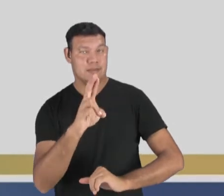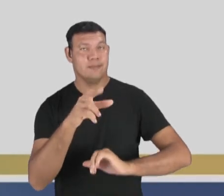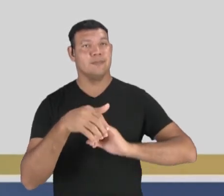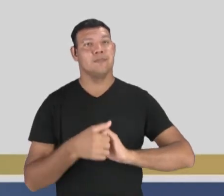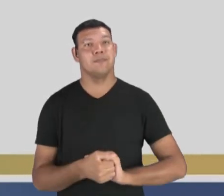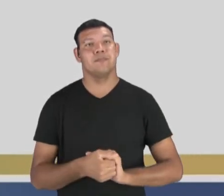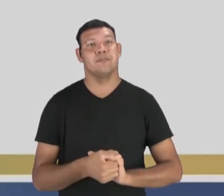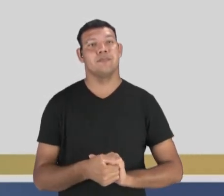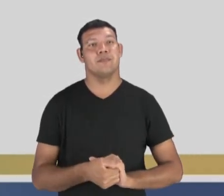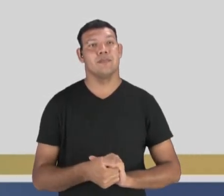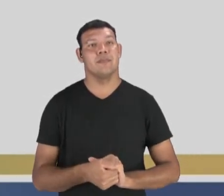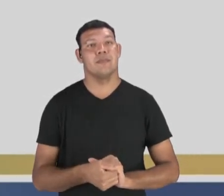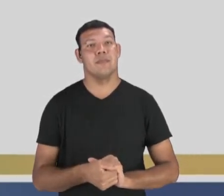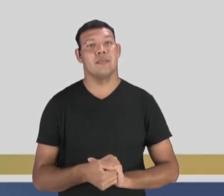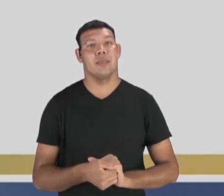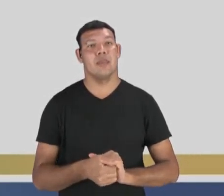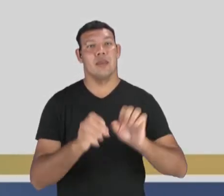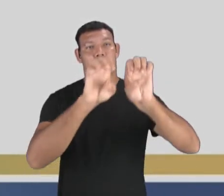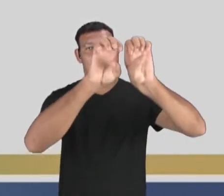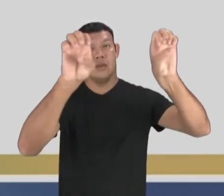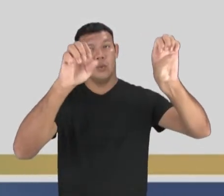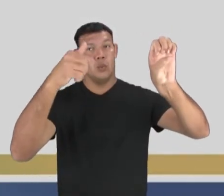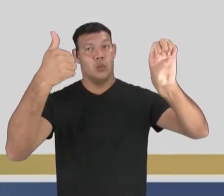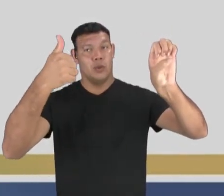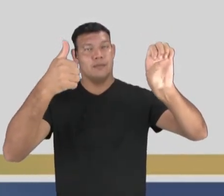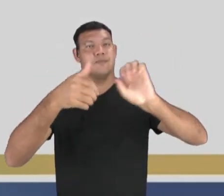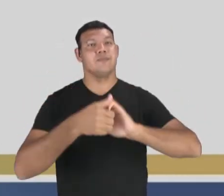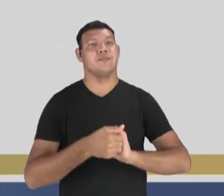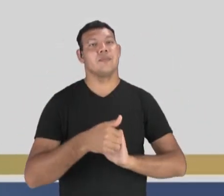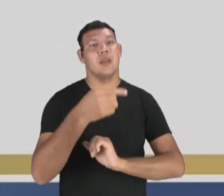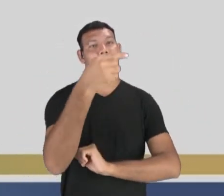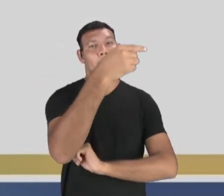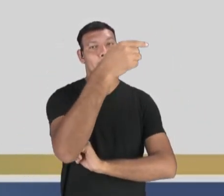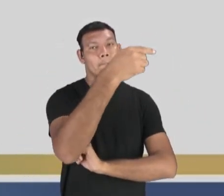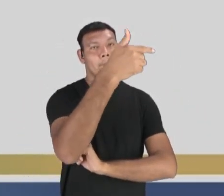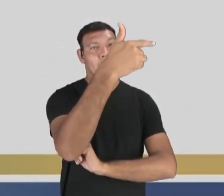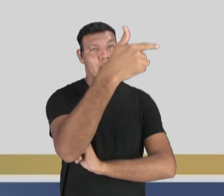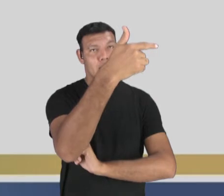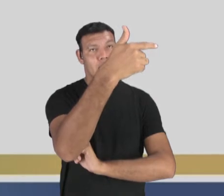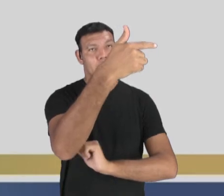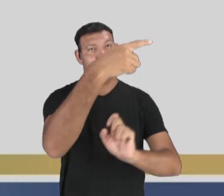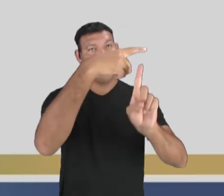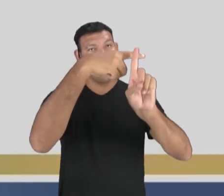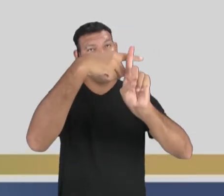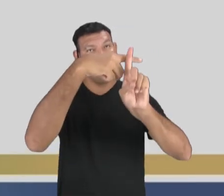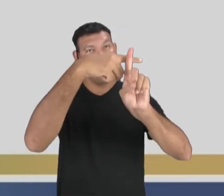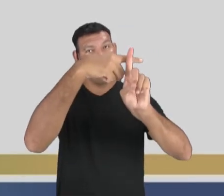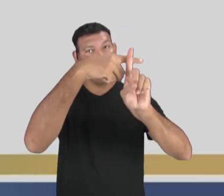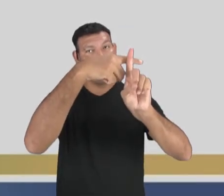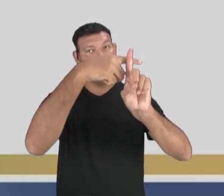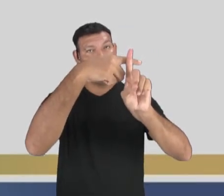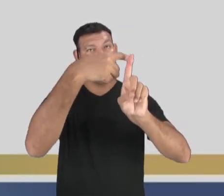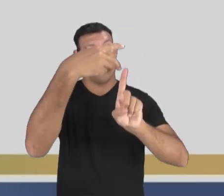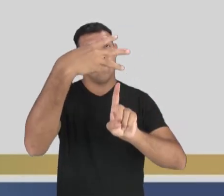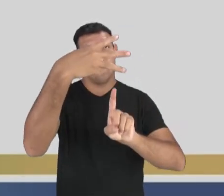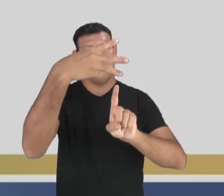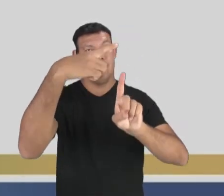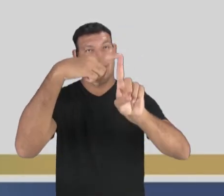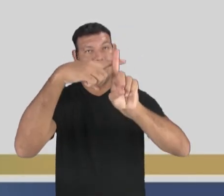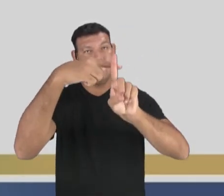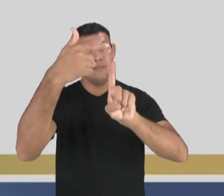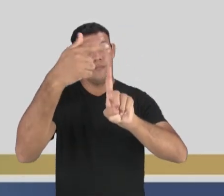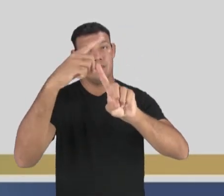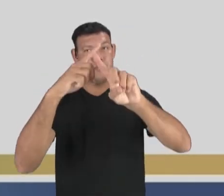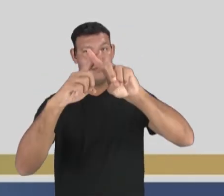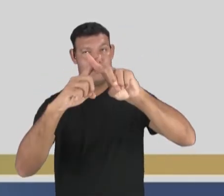sentenças, né, nesse sistema. Então, olha só, na primeira equação, nós vamos ter o menos 2 mais 3